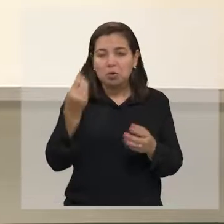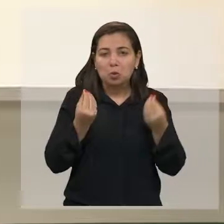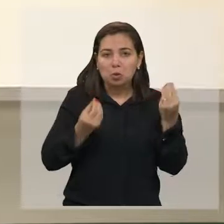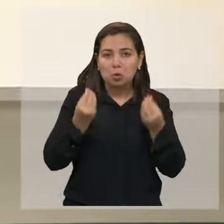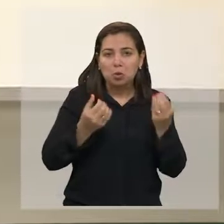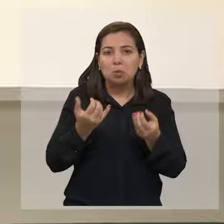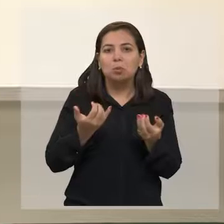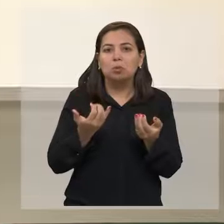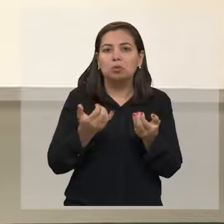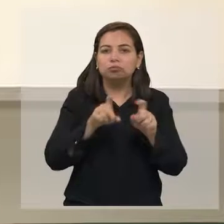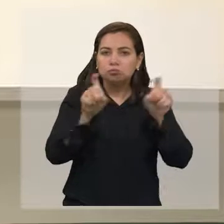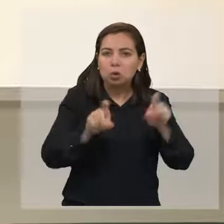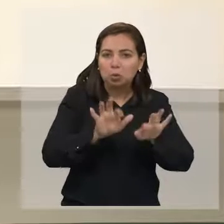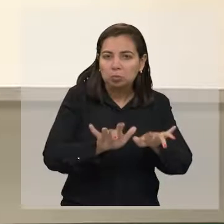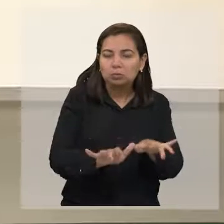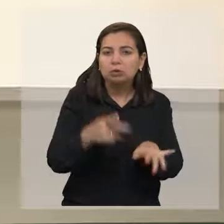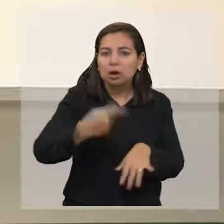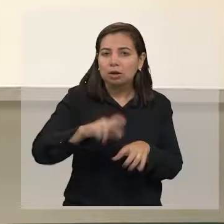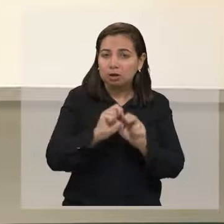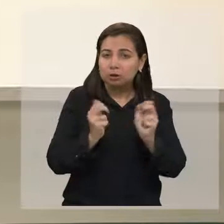da Câmara Municipal de Fortaleza.